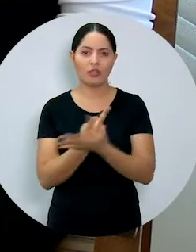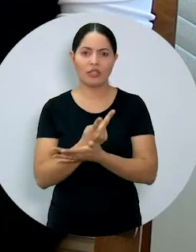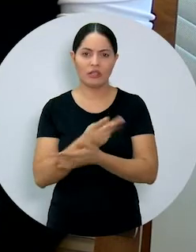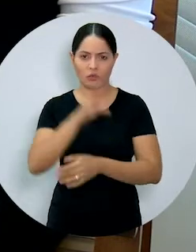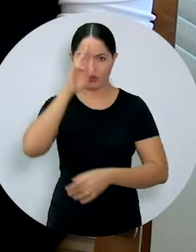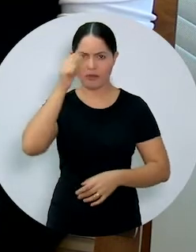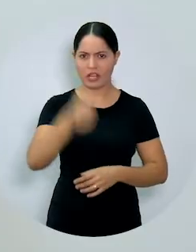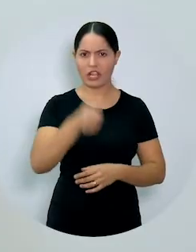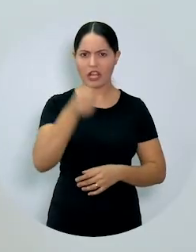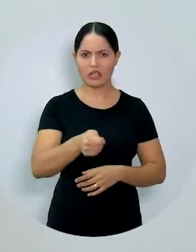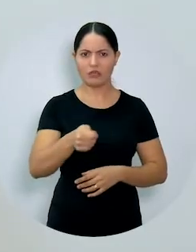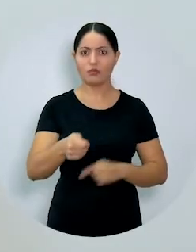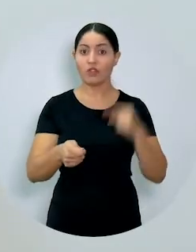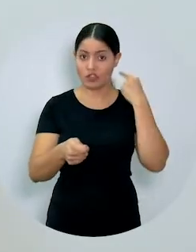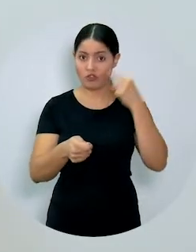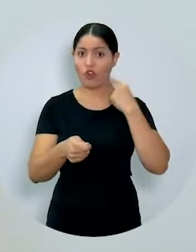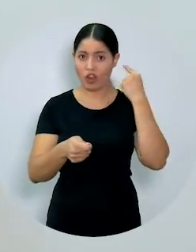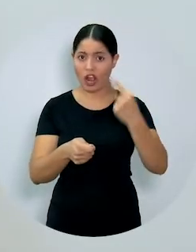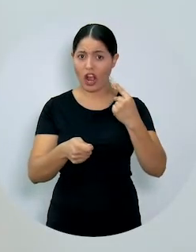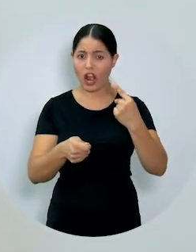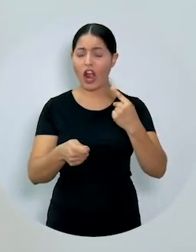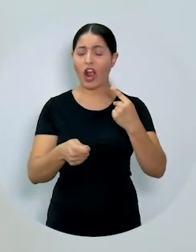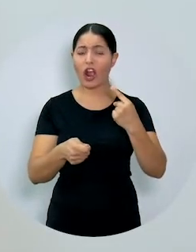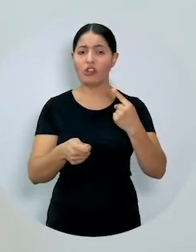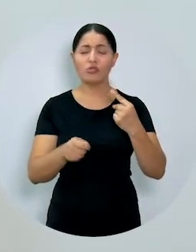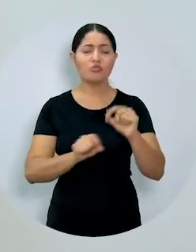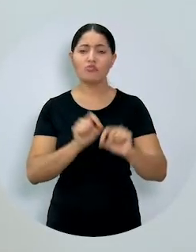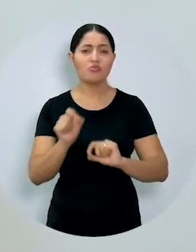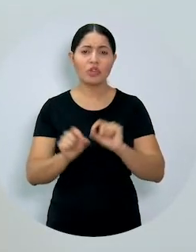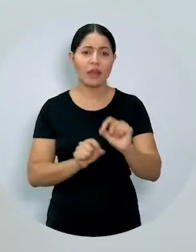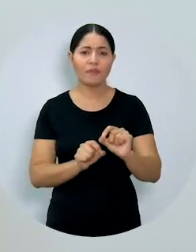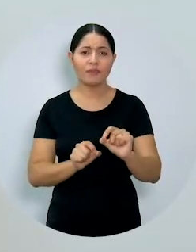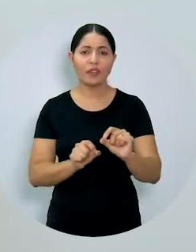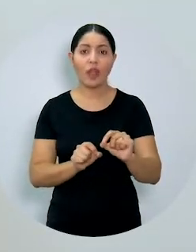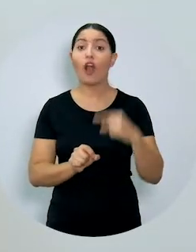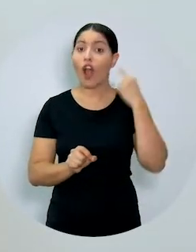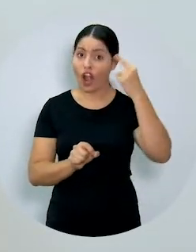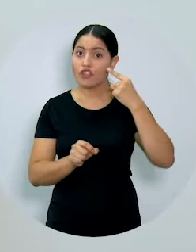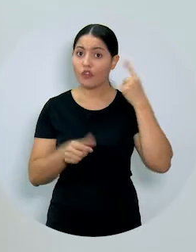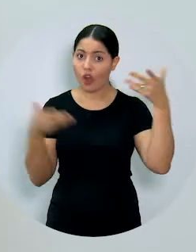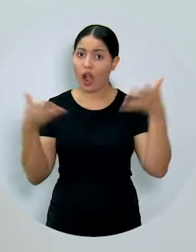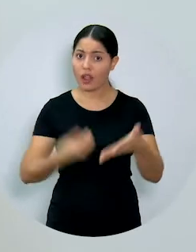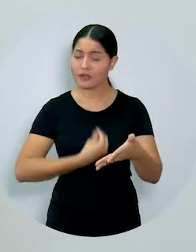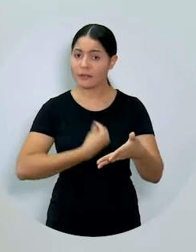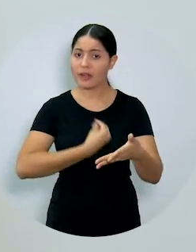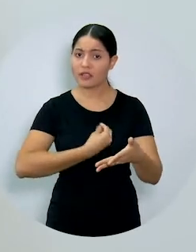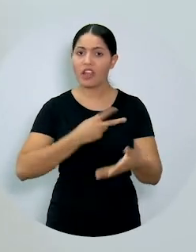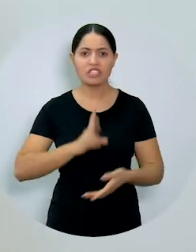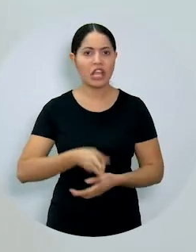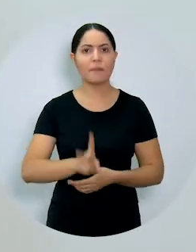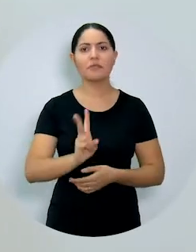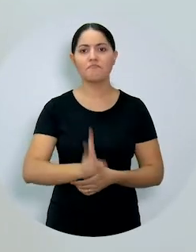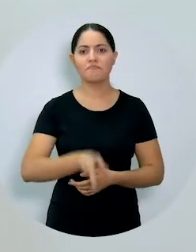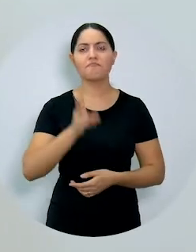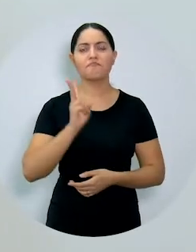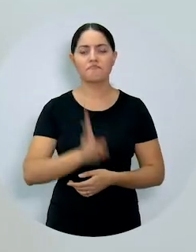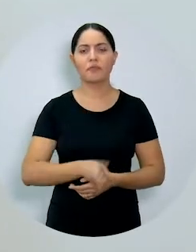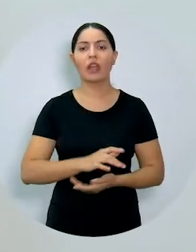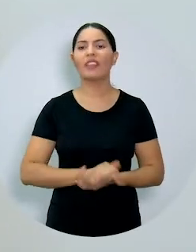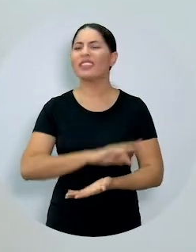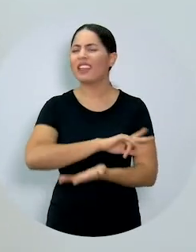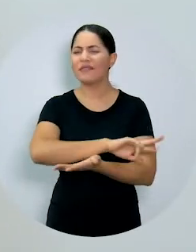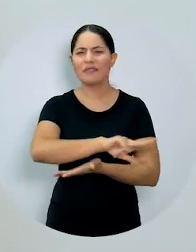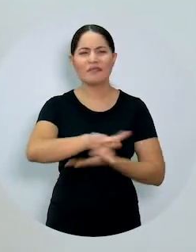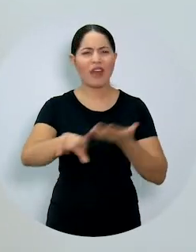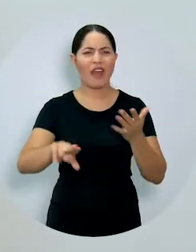ditadura militar, né? Os advogados foram sempre presentes. Eu quero lembrar aqui